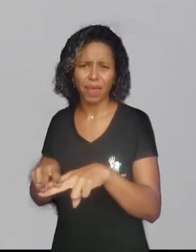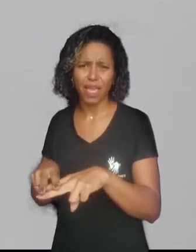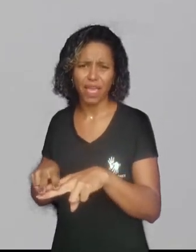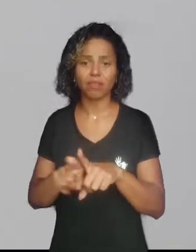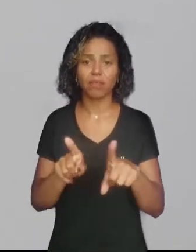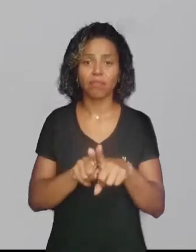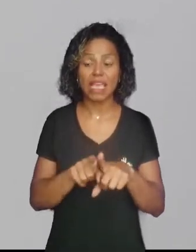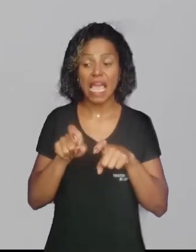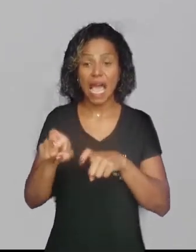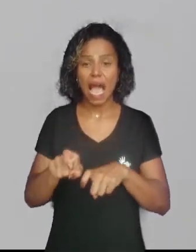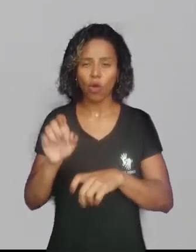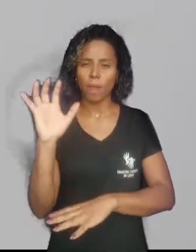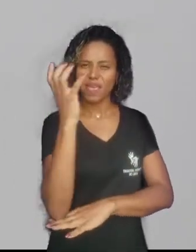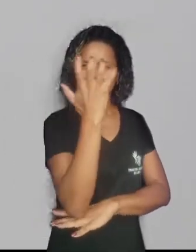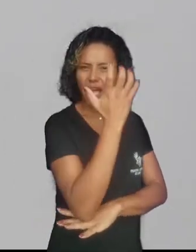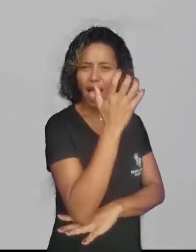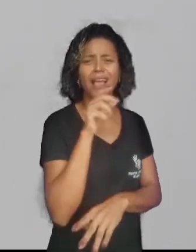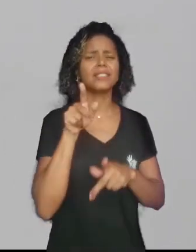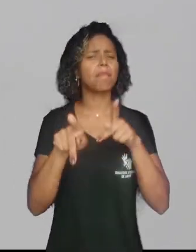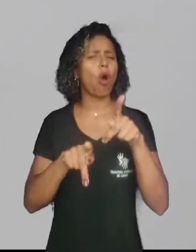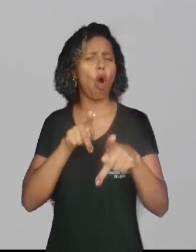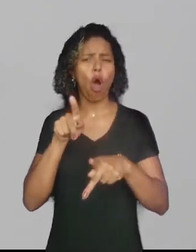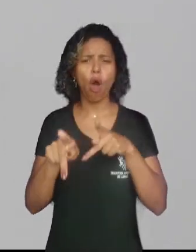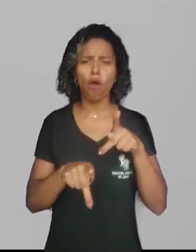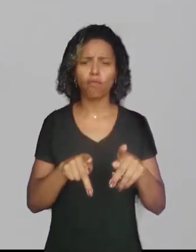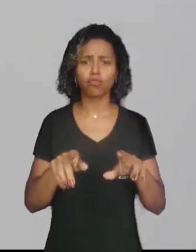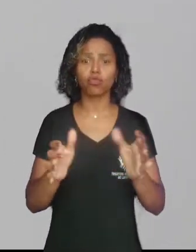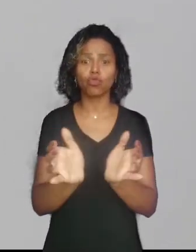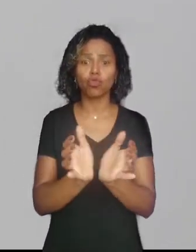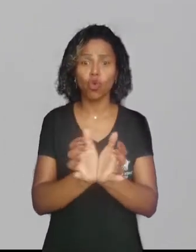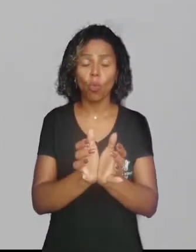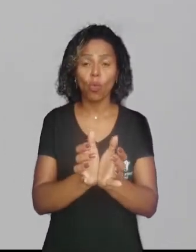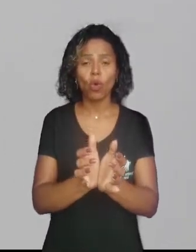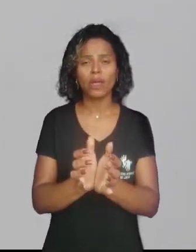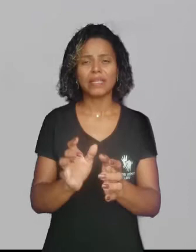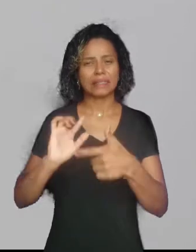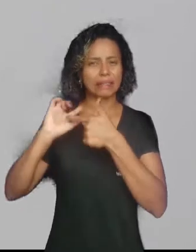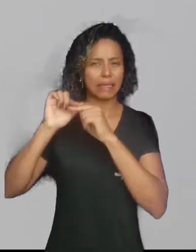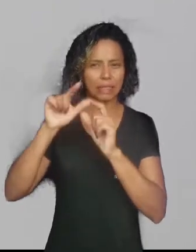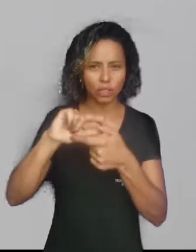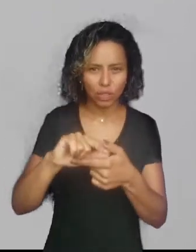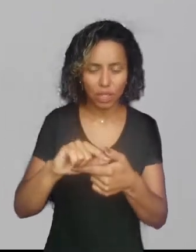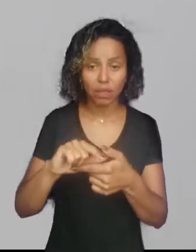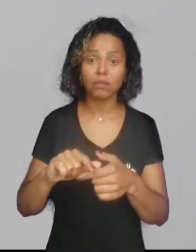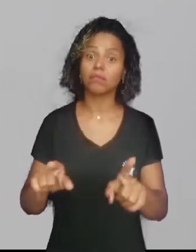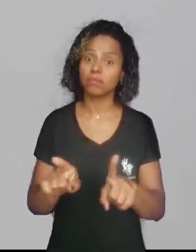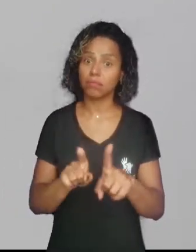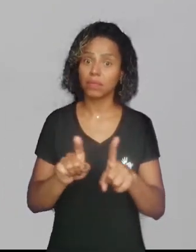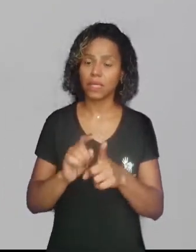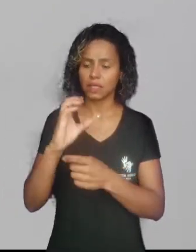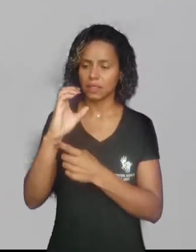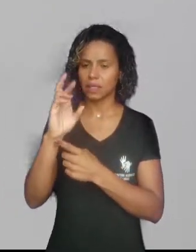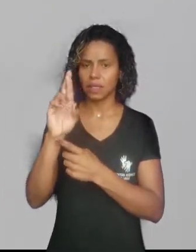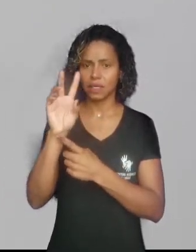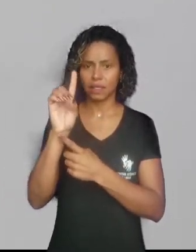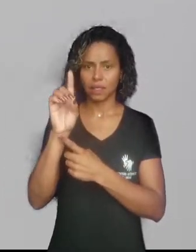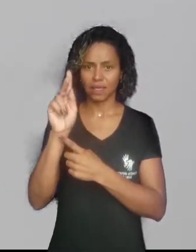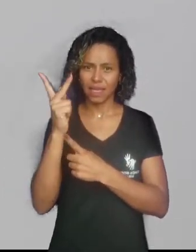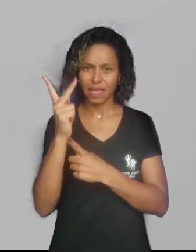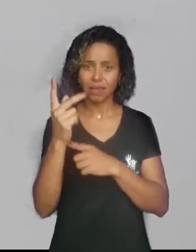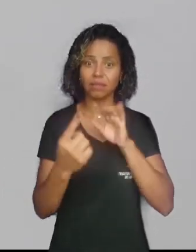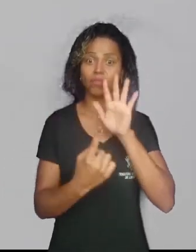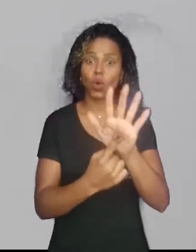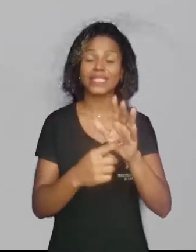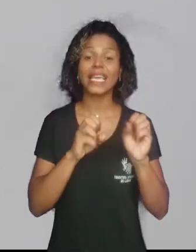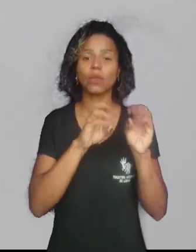encarceramento questões agroambientais povos e comunidades tradicionais Além disso O crdh